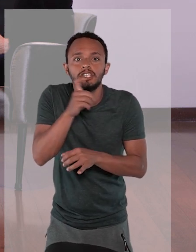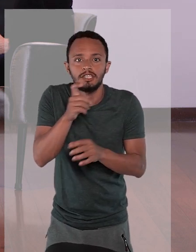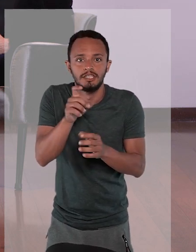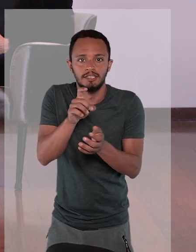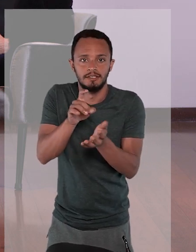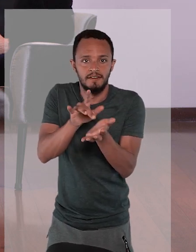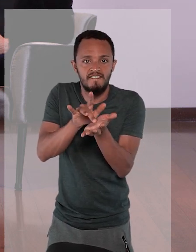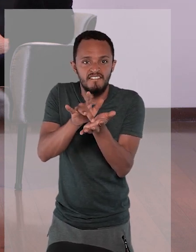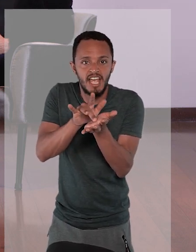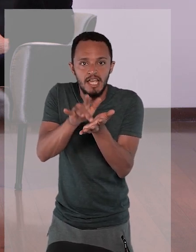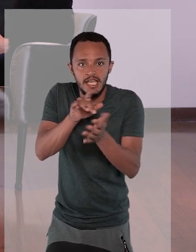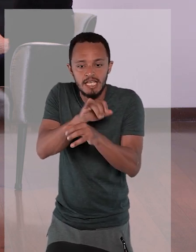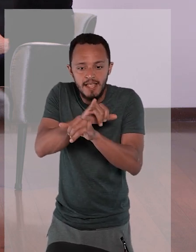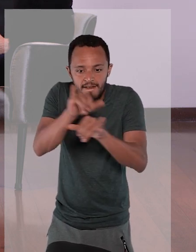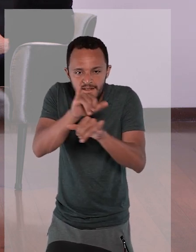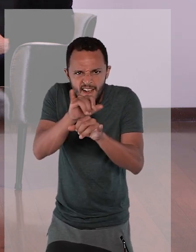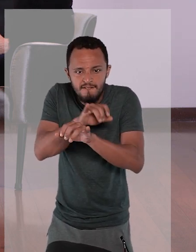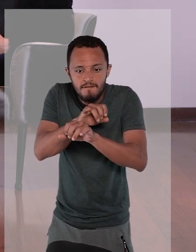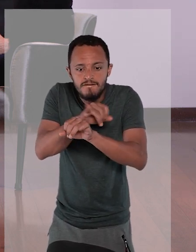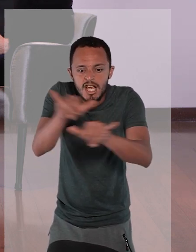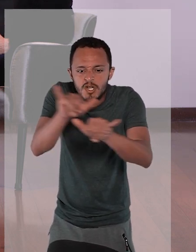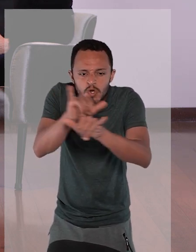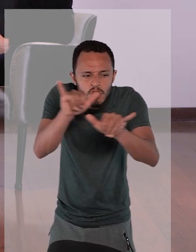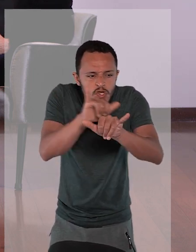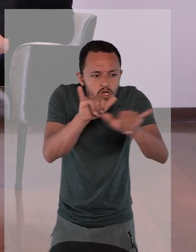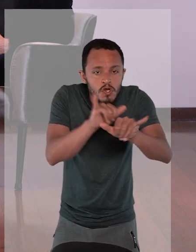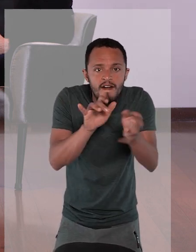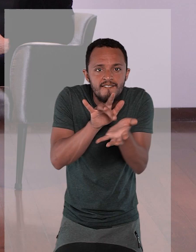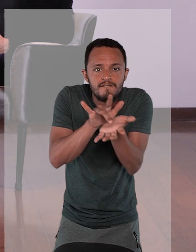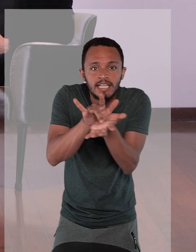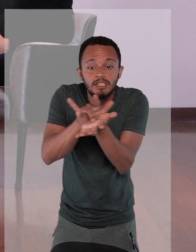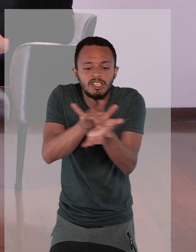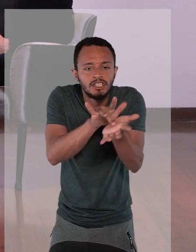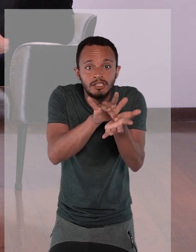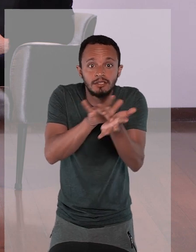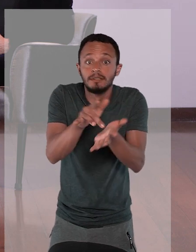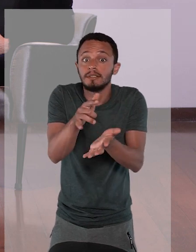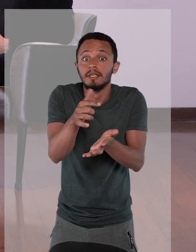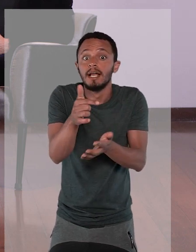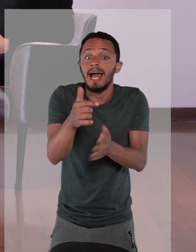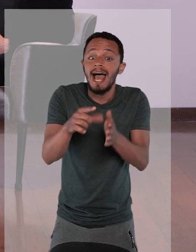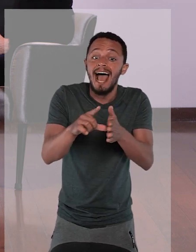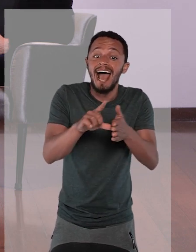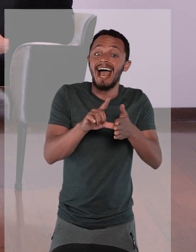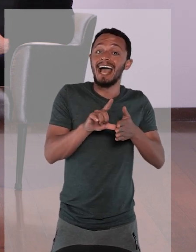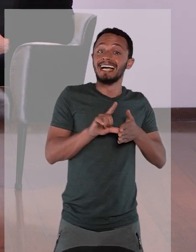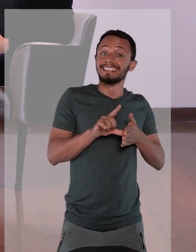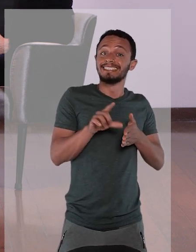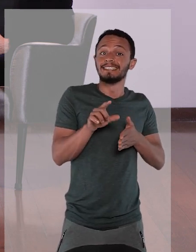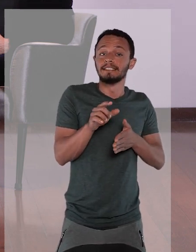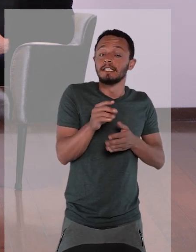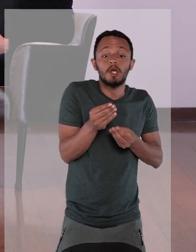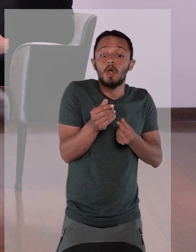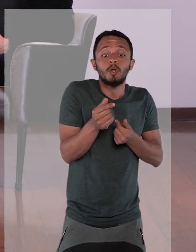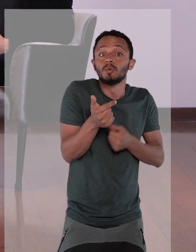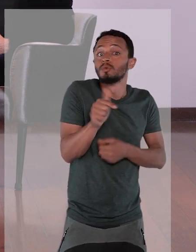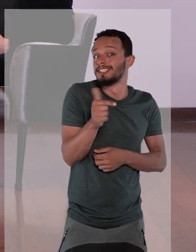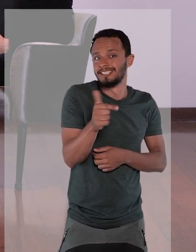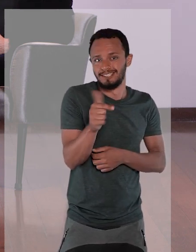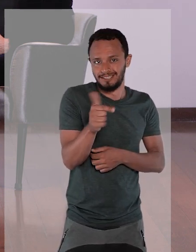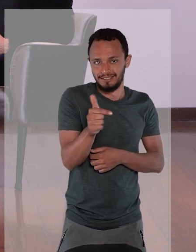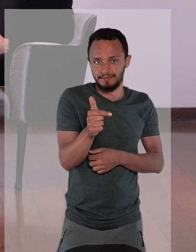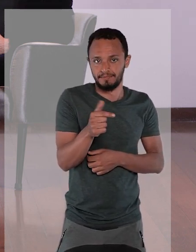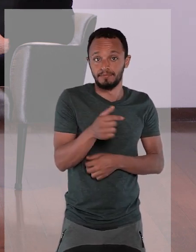um pouquinho. Né? Eu até fiquei doente, né? Eu fiquei doente no fim de abril, né? Com Covid-19. Né? No período que eu